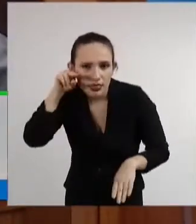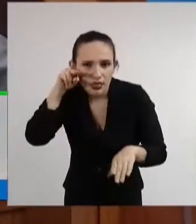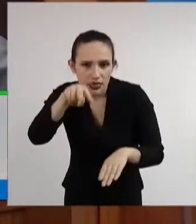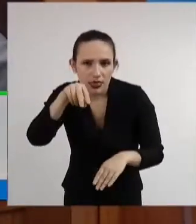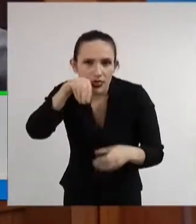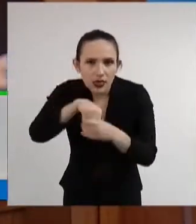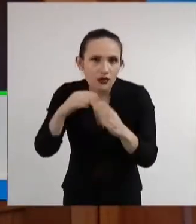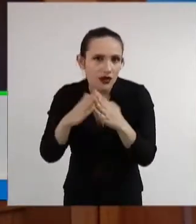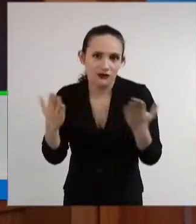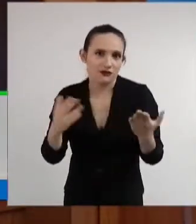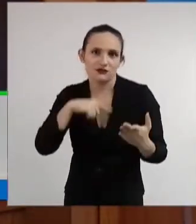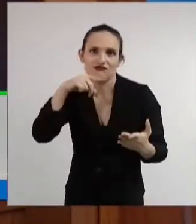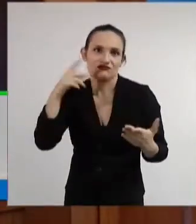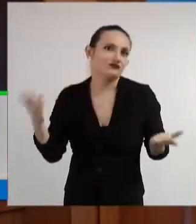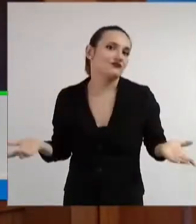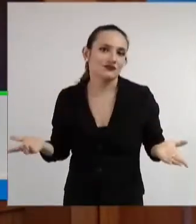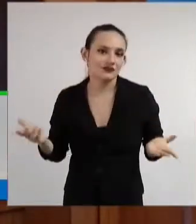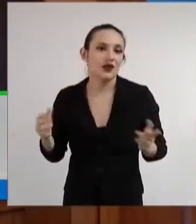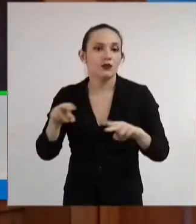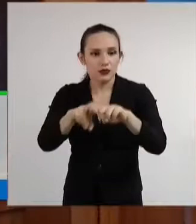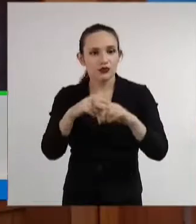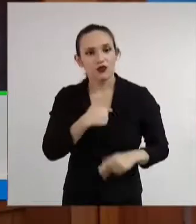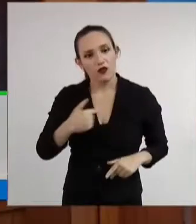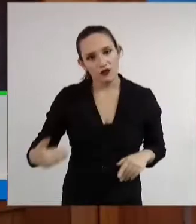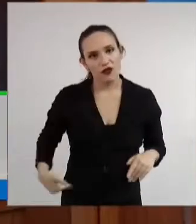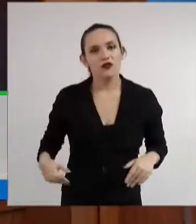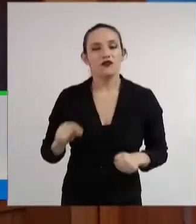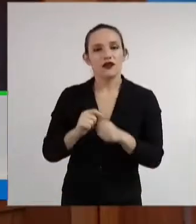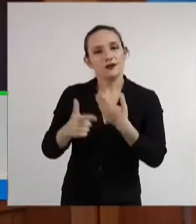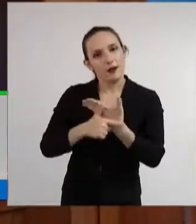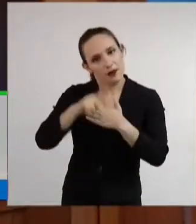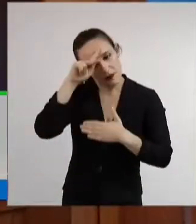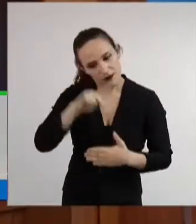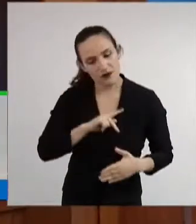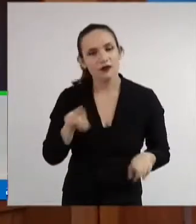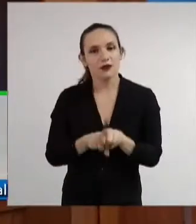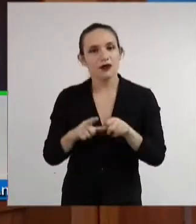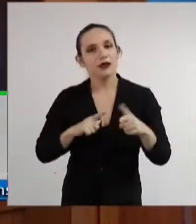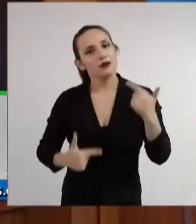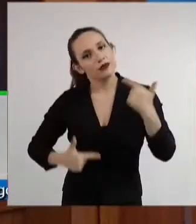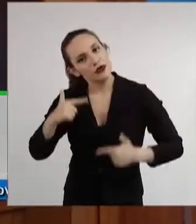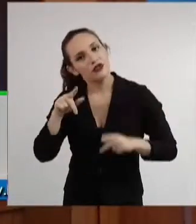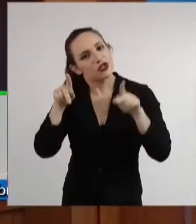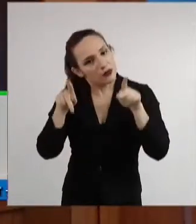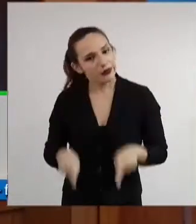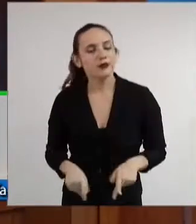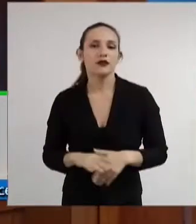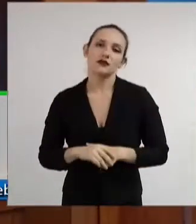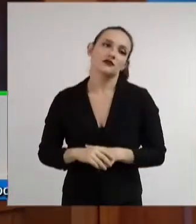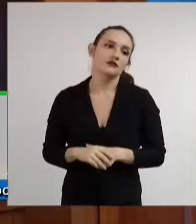pessoa? Então, o governo tem feito o seu papel, as políticas públicas têm sido